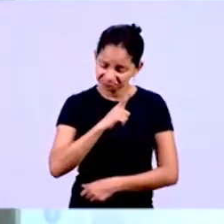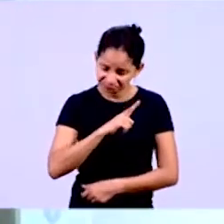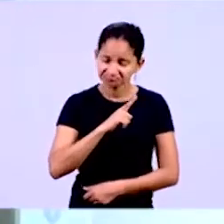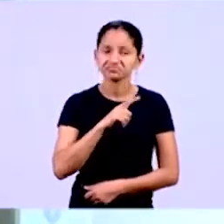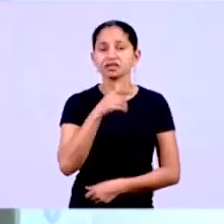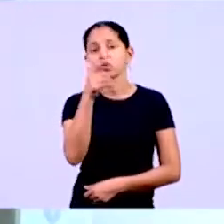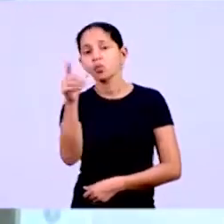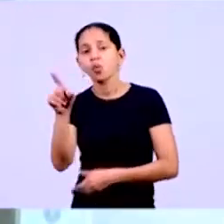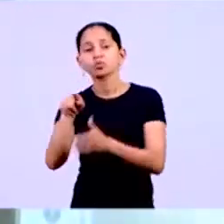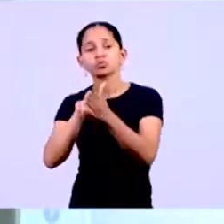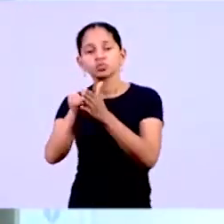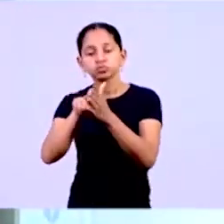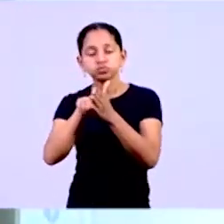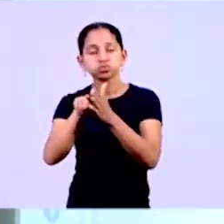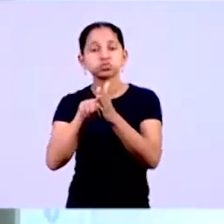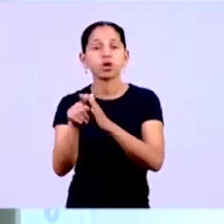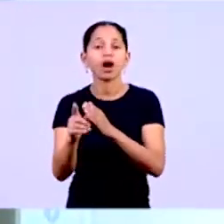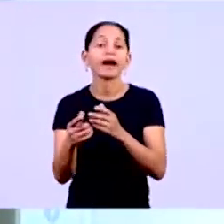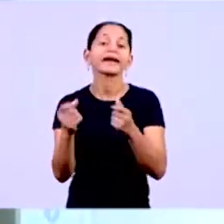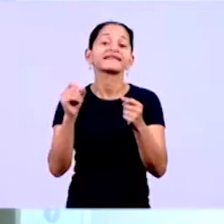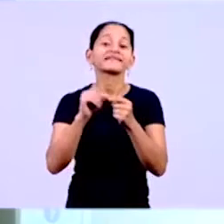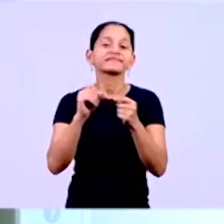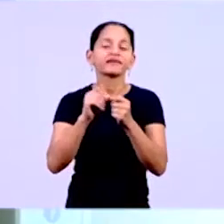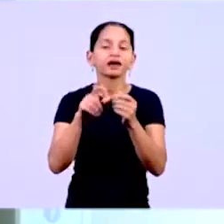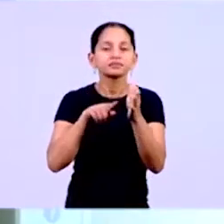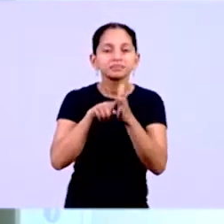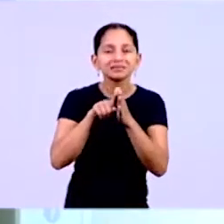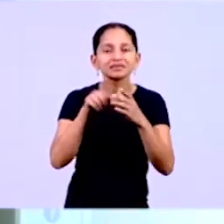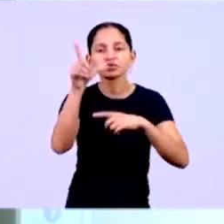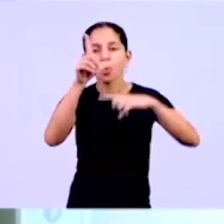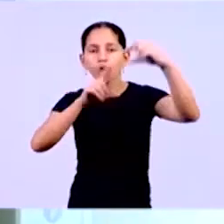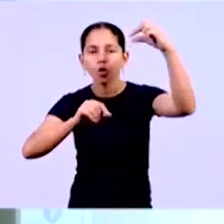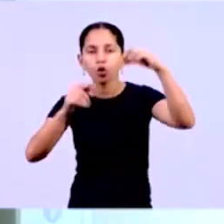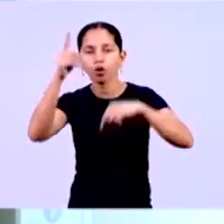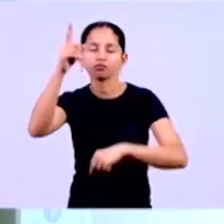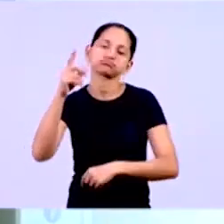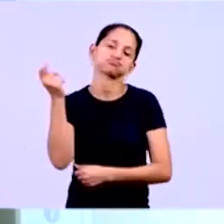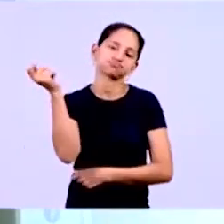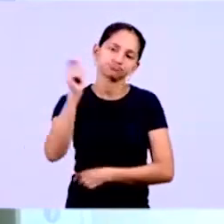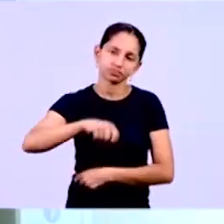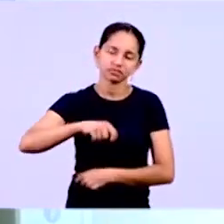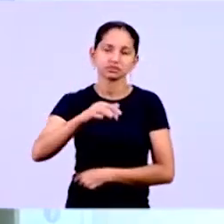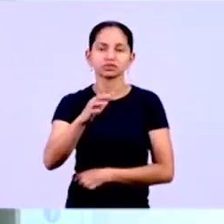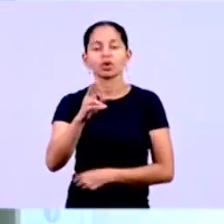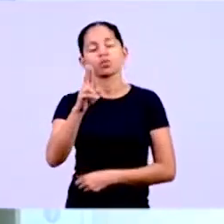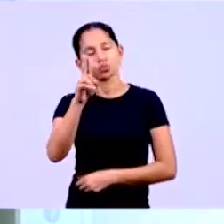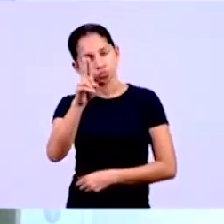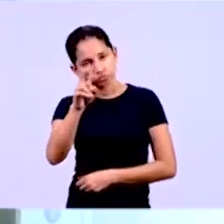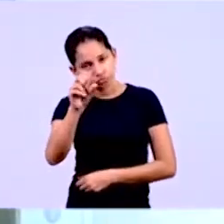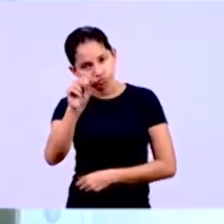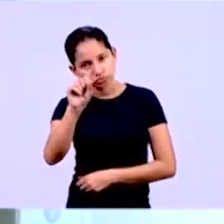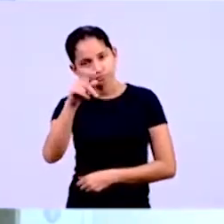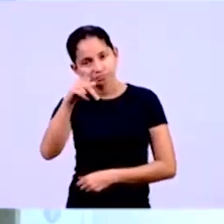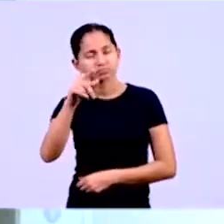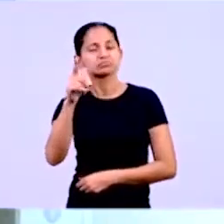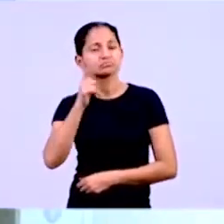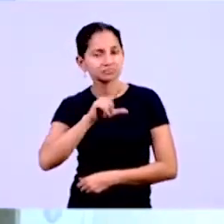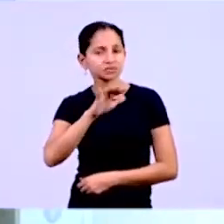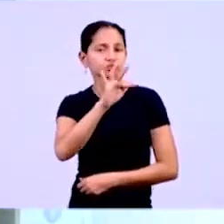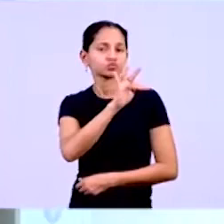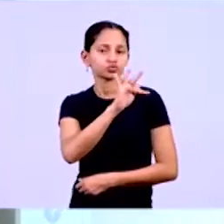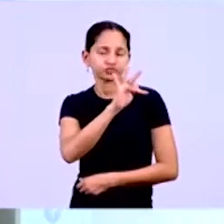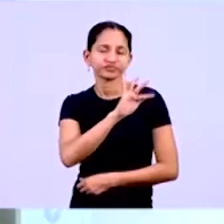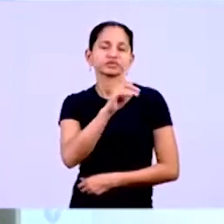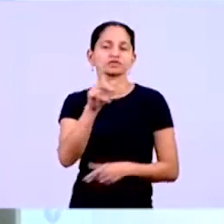Pesquisas Espaciais. Então lá precisa também de supercomputador. As principais universidades muito grandes, o USP, né, o FSCar, Universidade Federal